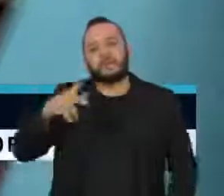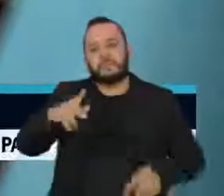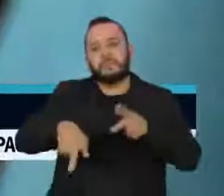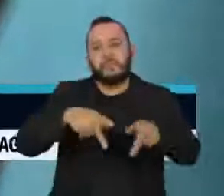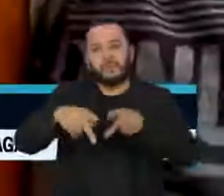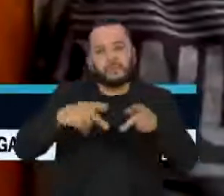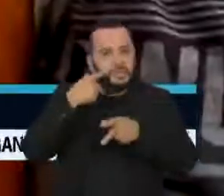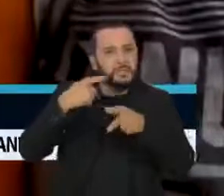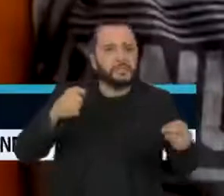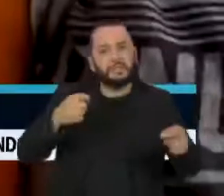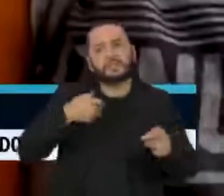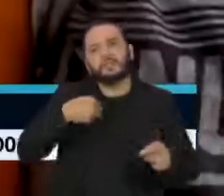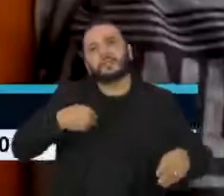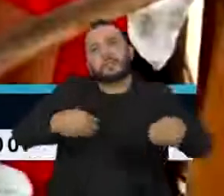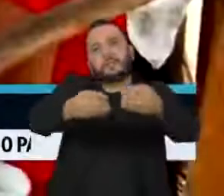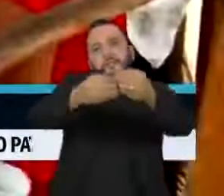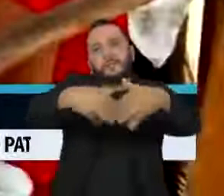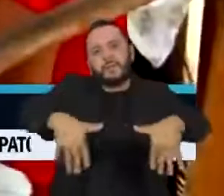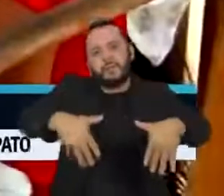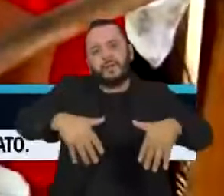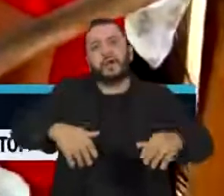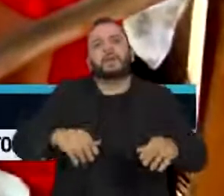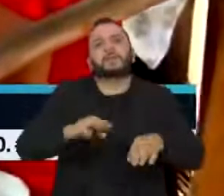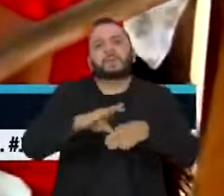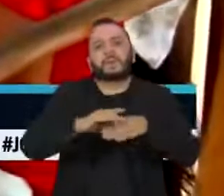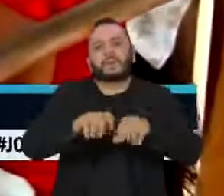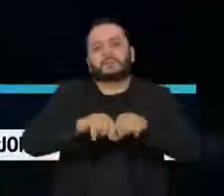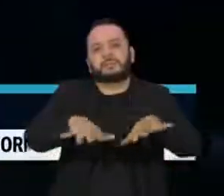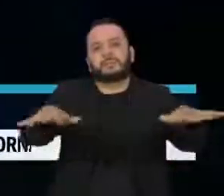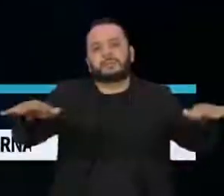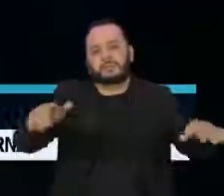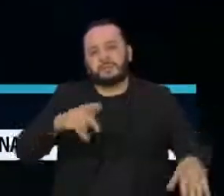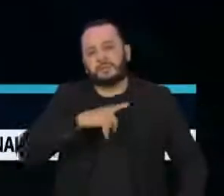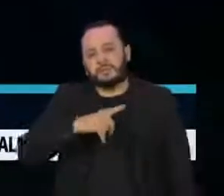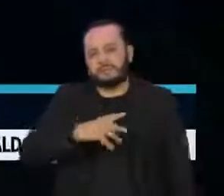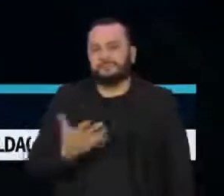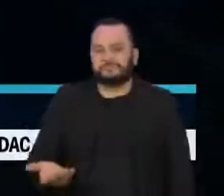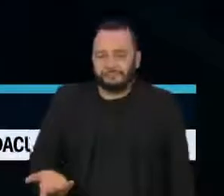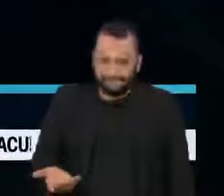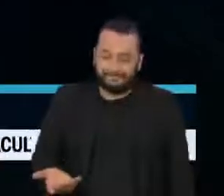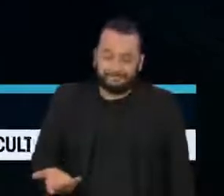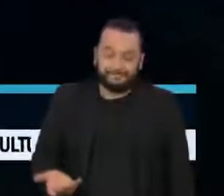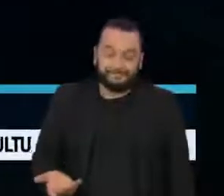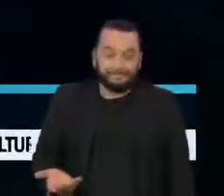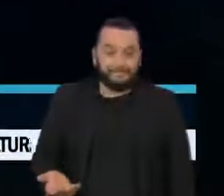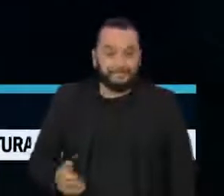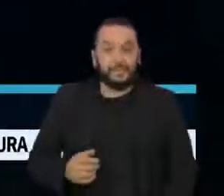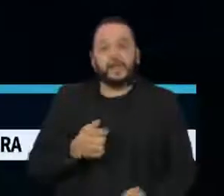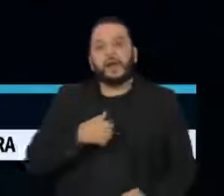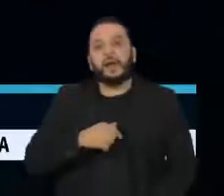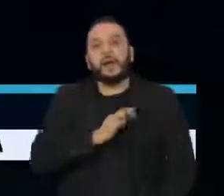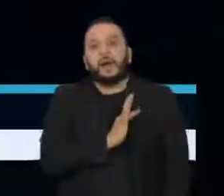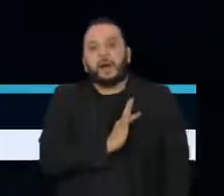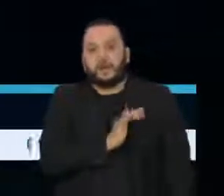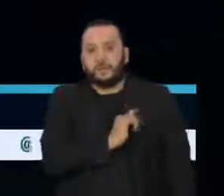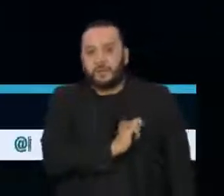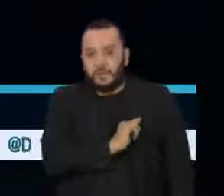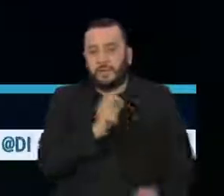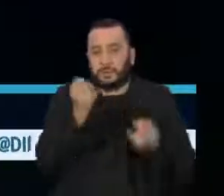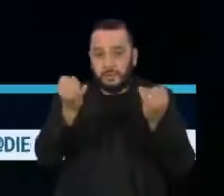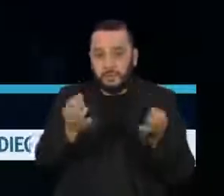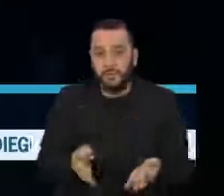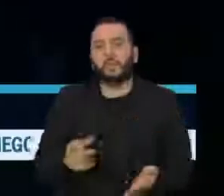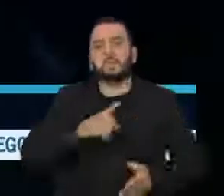vulnerabilizando-os em relação a todo tipo de doença, inclusive a Covid. Em nota, a FUNAI diz que tem atuado com